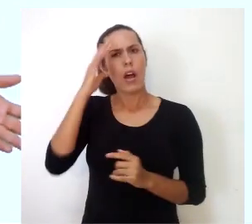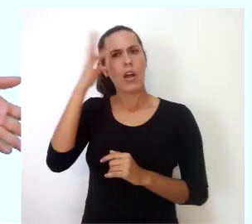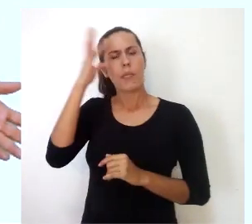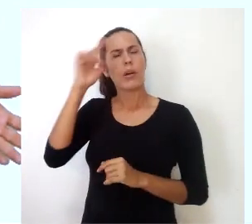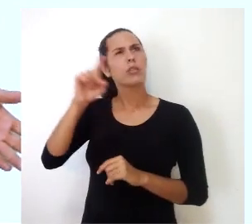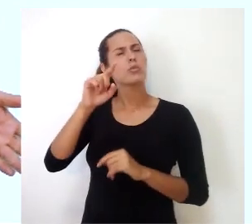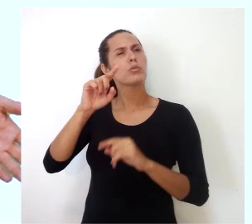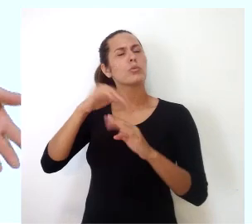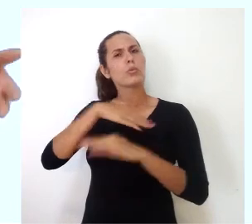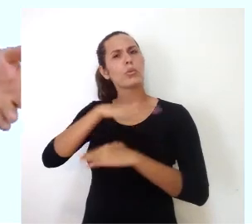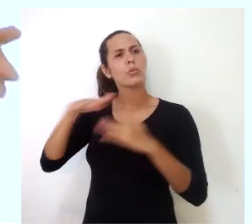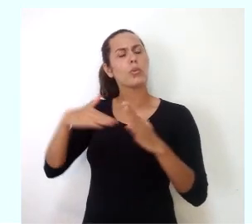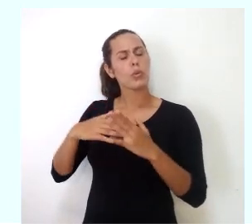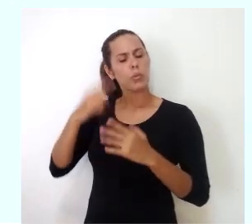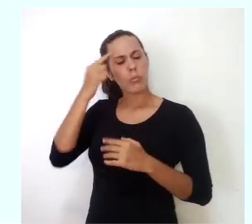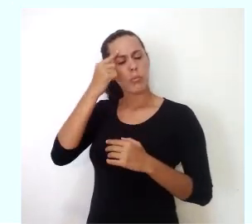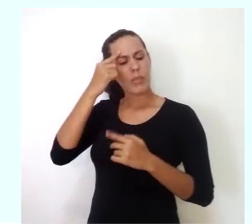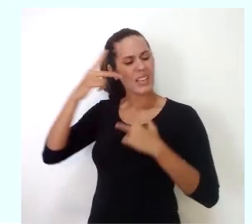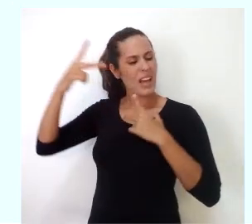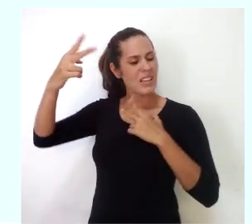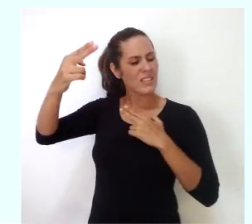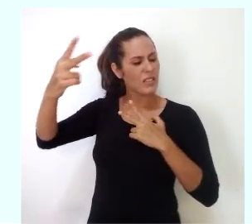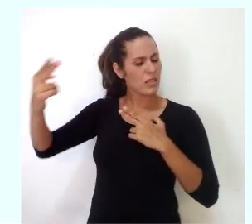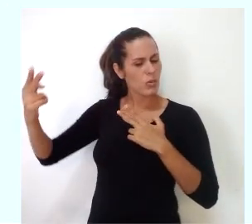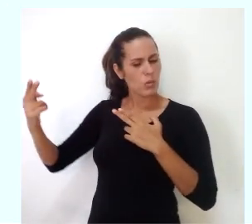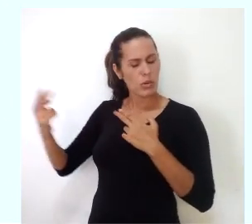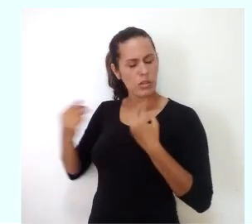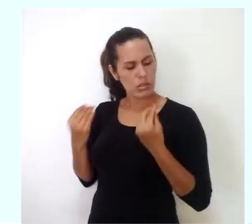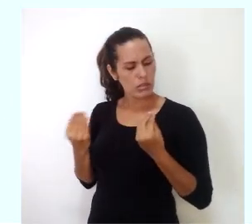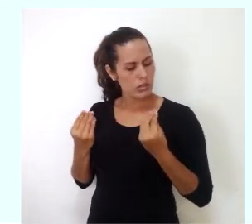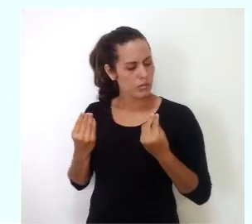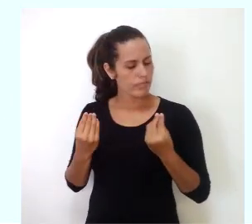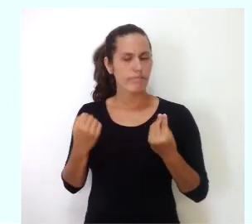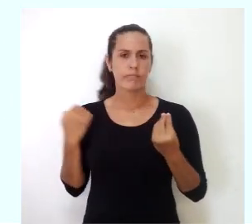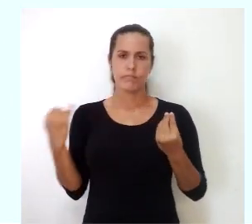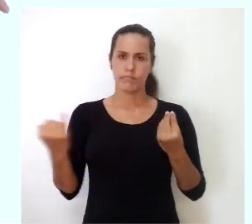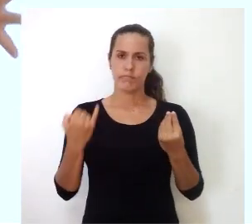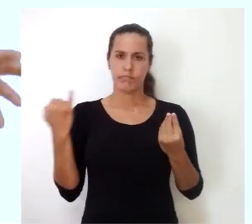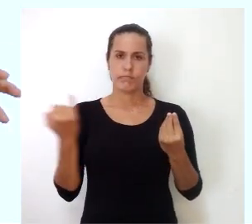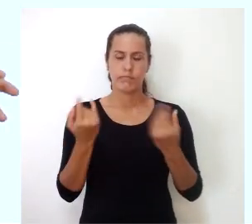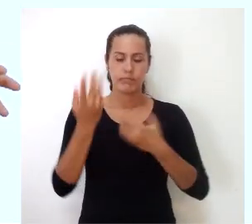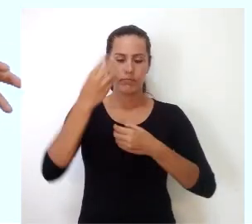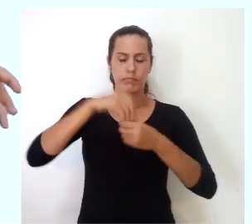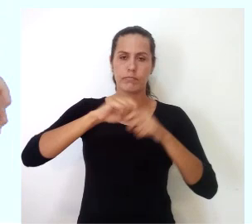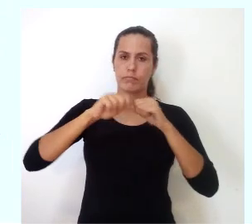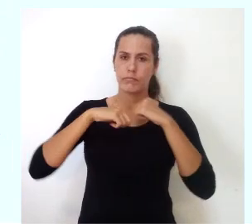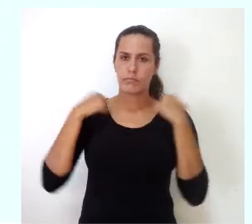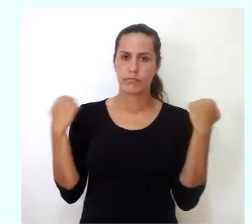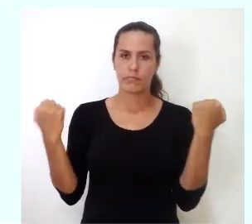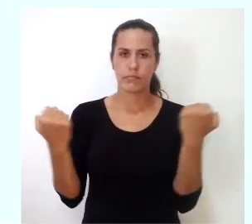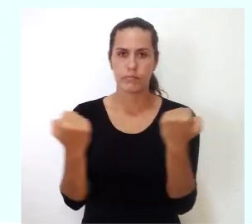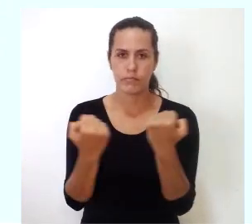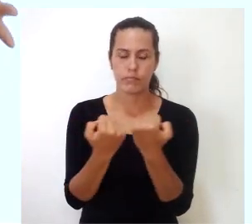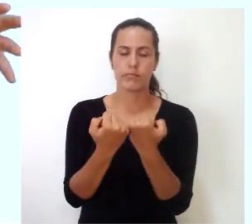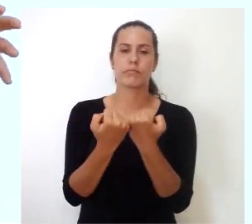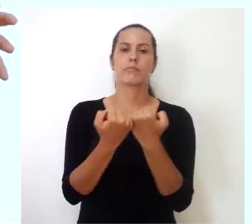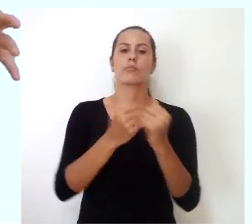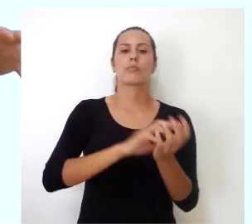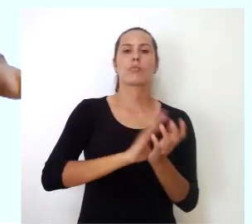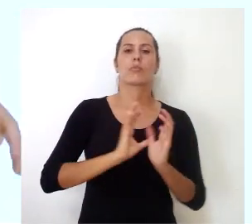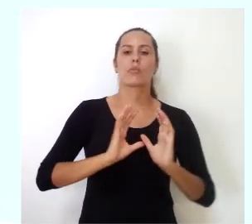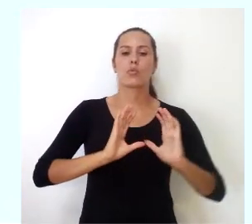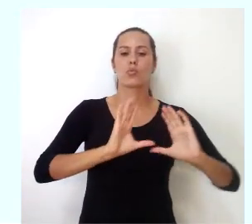todo mundo pensasse igual a mim ou a você? Então é importante essa pluralidade, sociedade